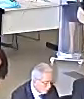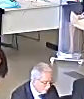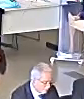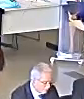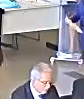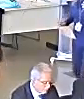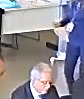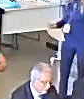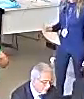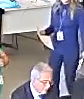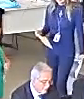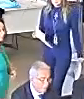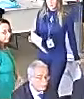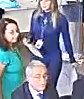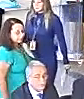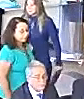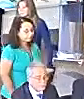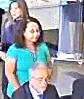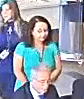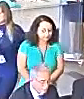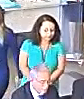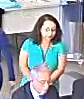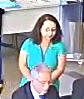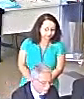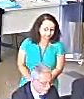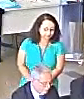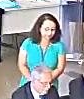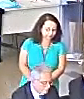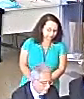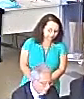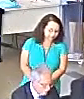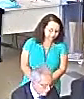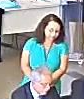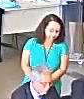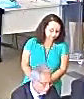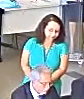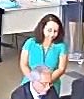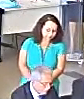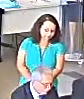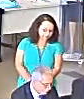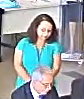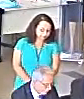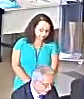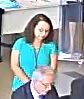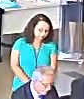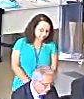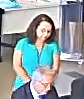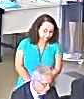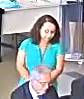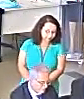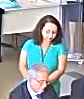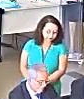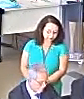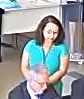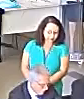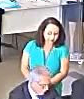ônibus e terminais que realizam viagens intermunicipais dentro do Estado de Minas